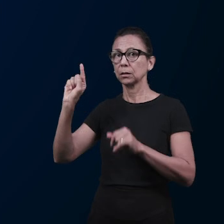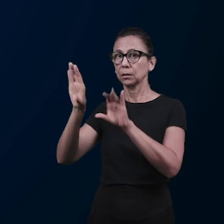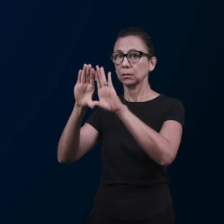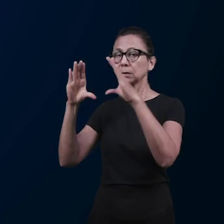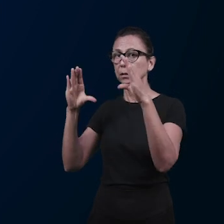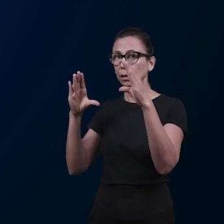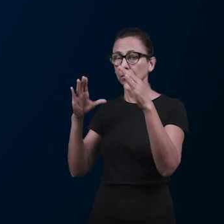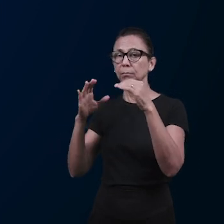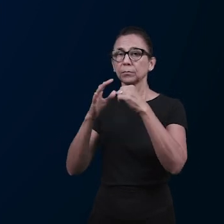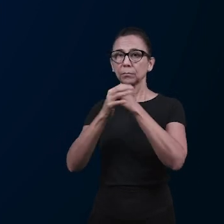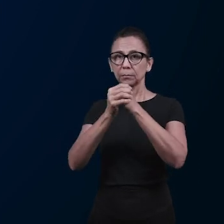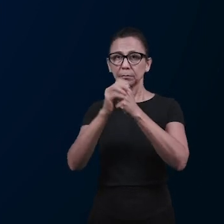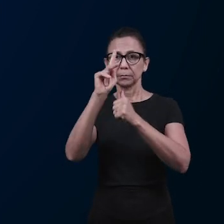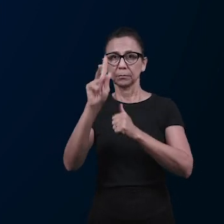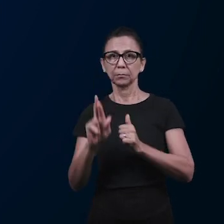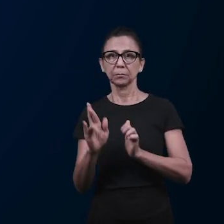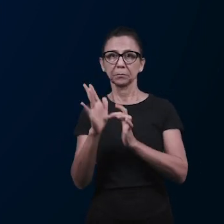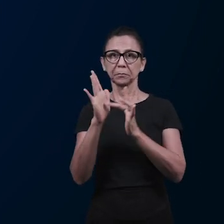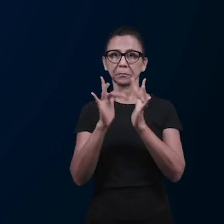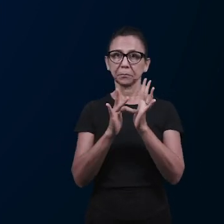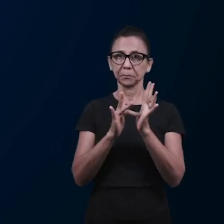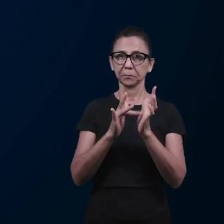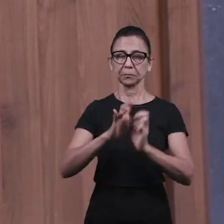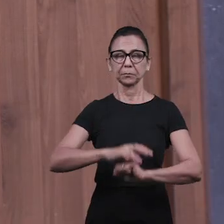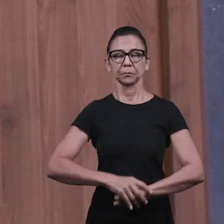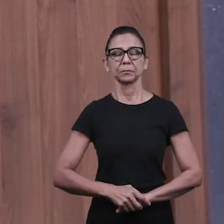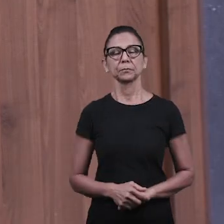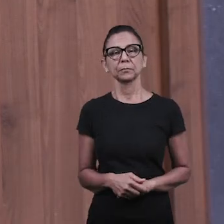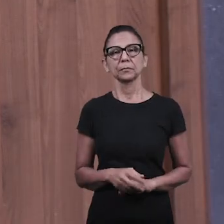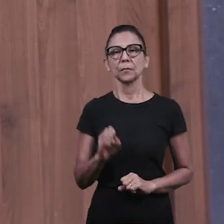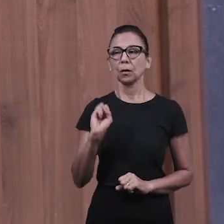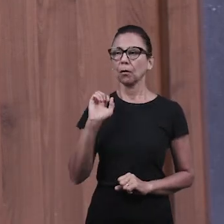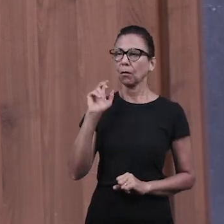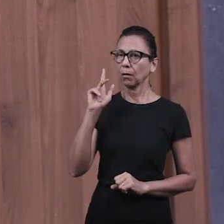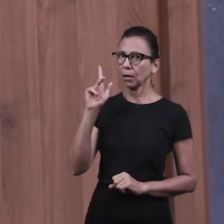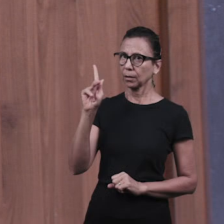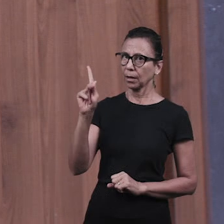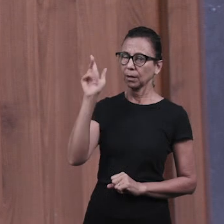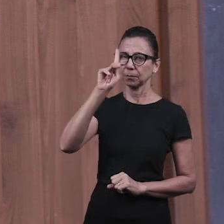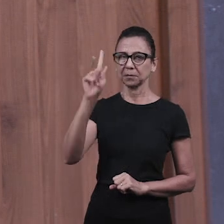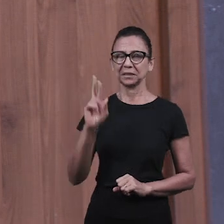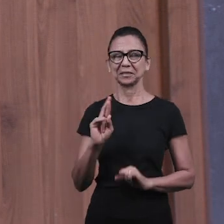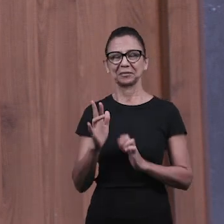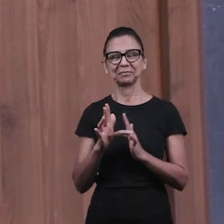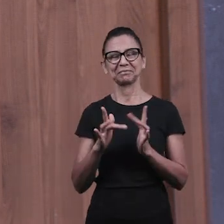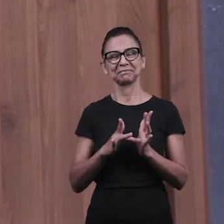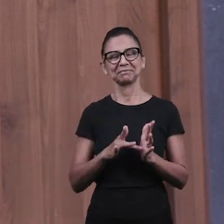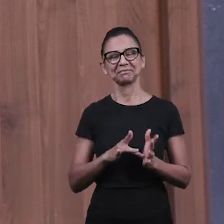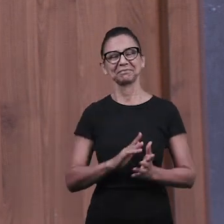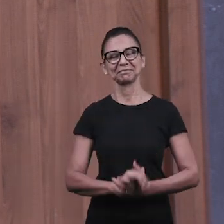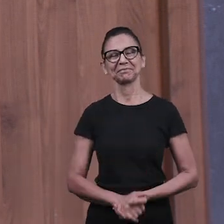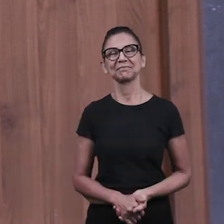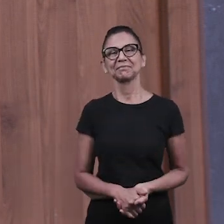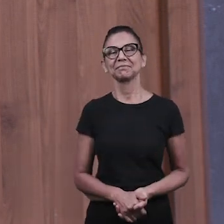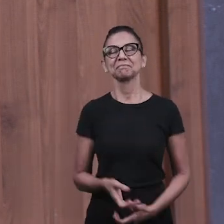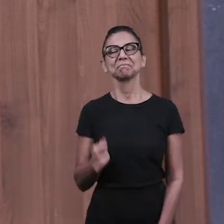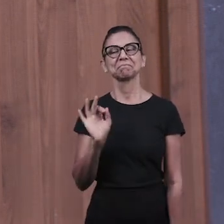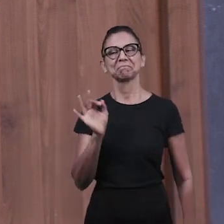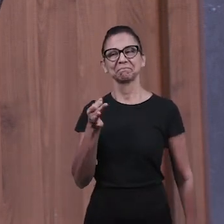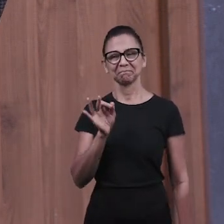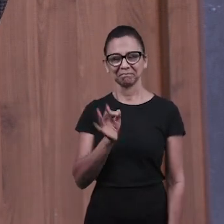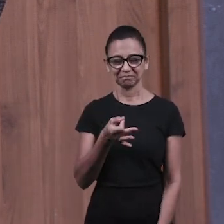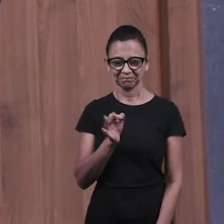Senhor na eternidade. A paz do Senhor a todos. Muito bem, José Gentil. A paz do Senhor para você também. E